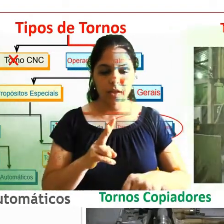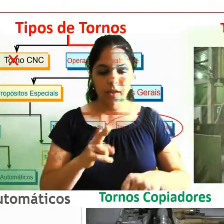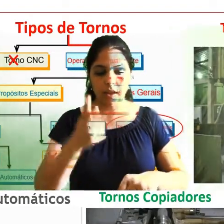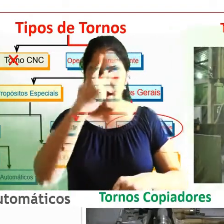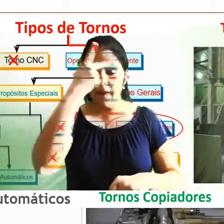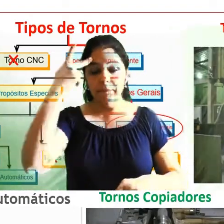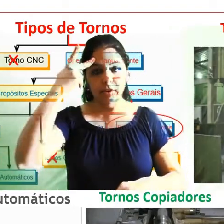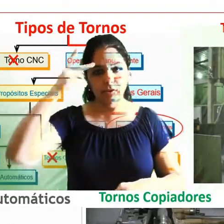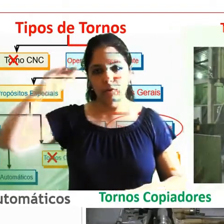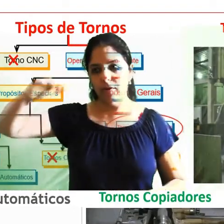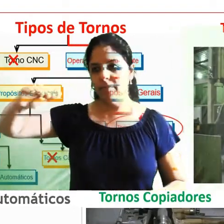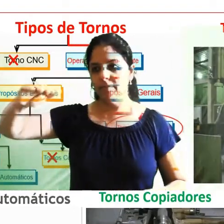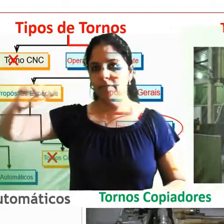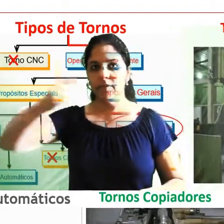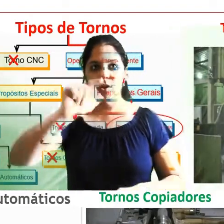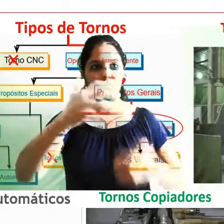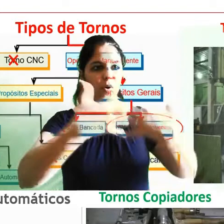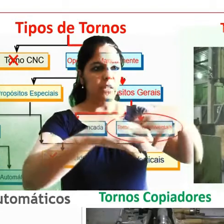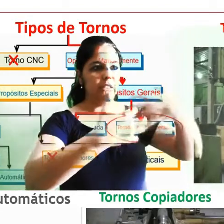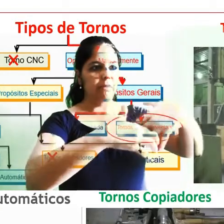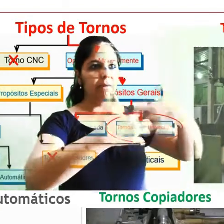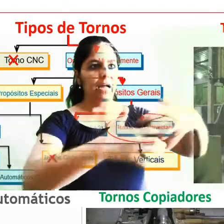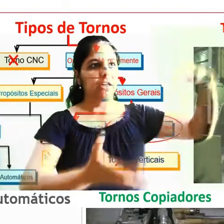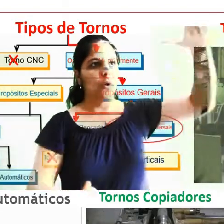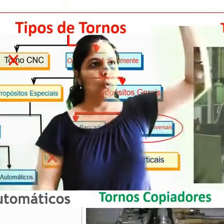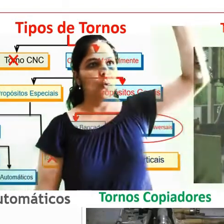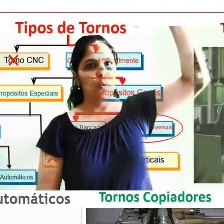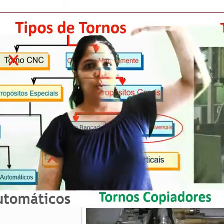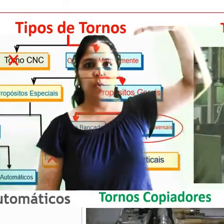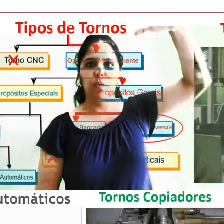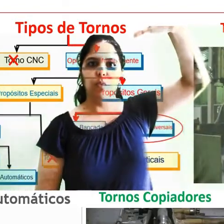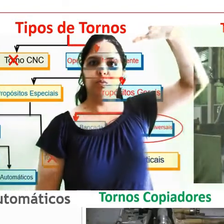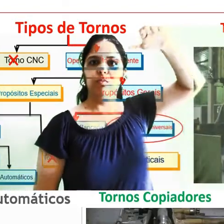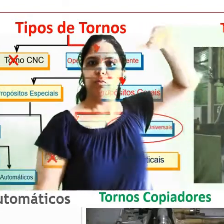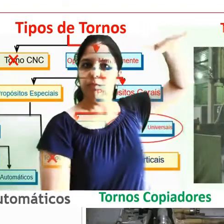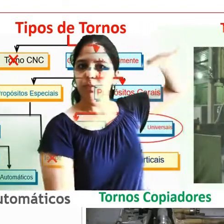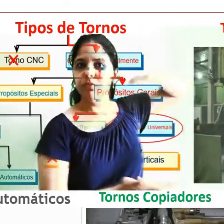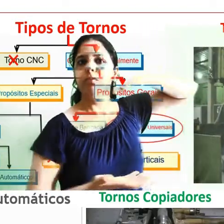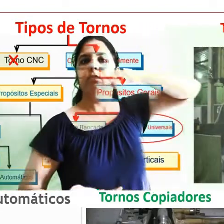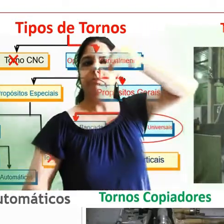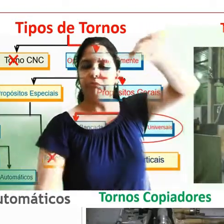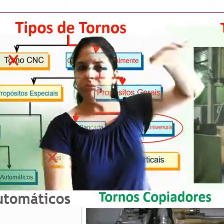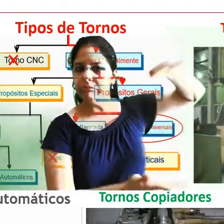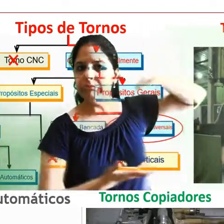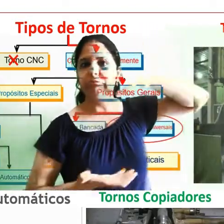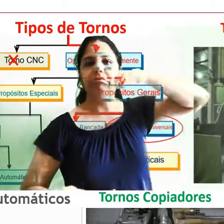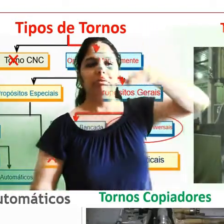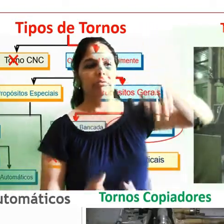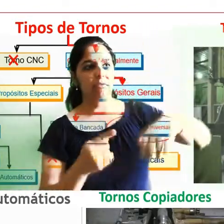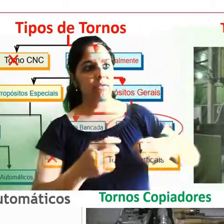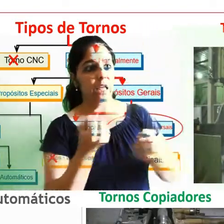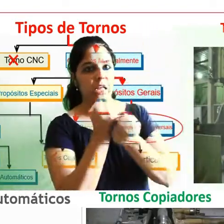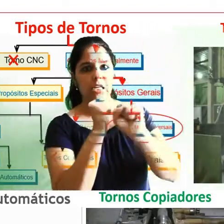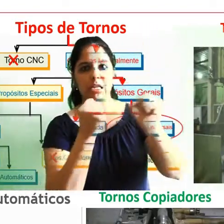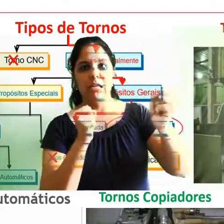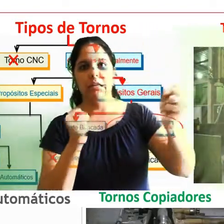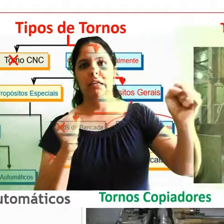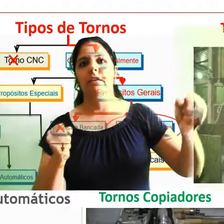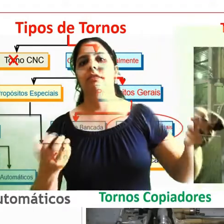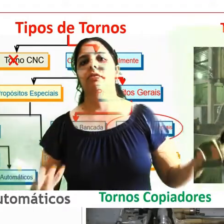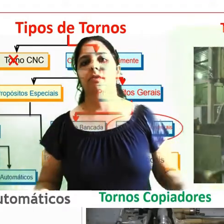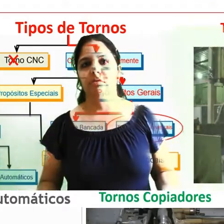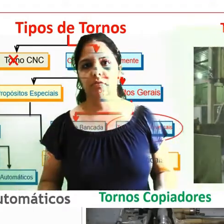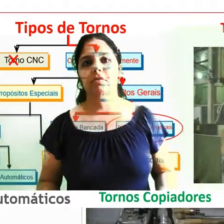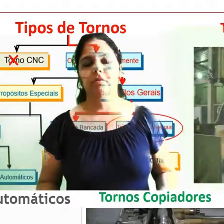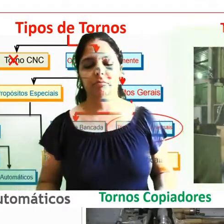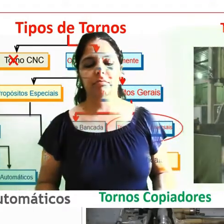aqui perto da peça que está trabalhando. Então são máquinas grandes. Normalmente os tornos verticais são peças muito, muito, muito grandes,